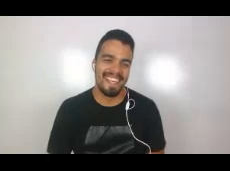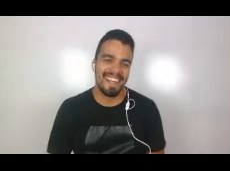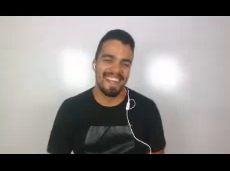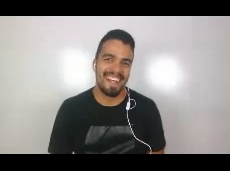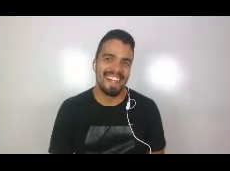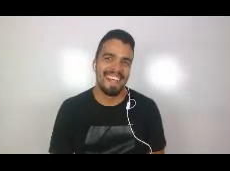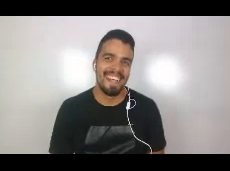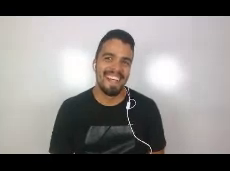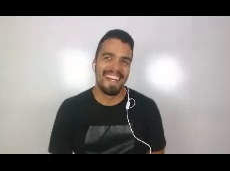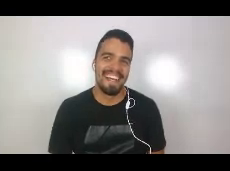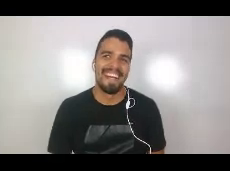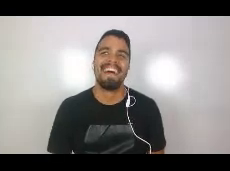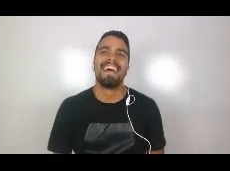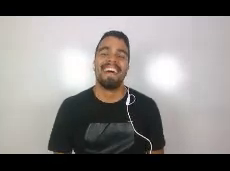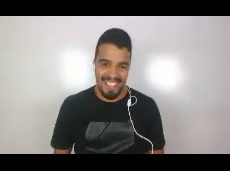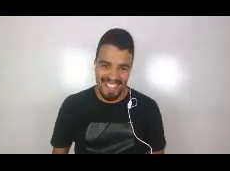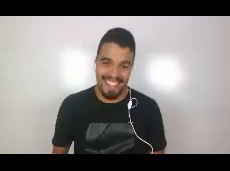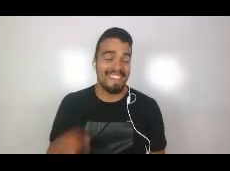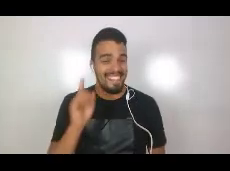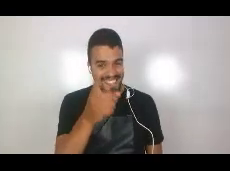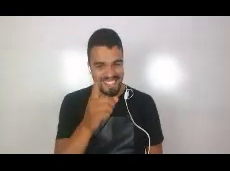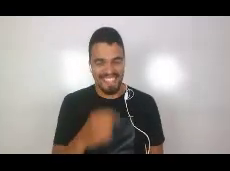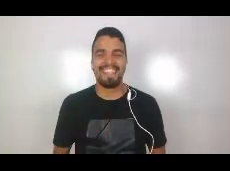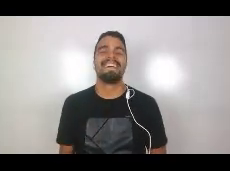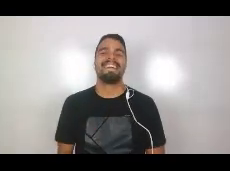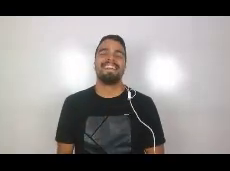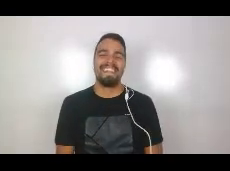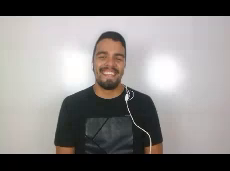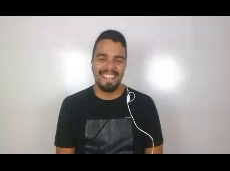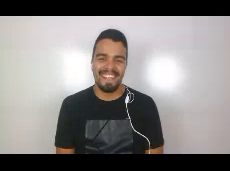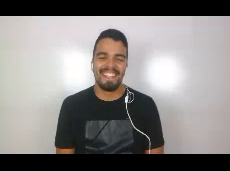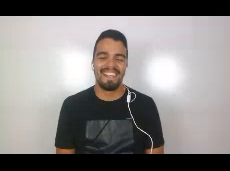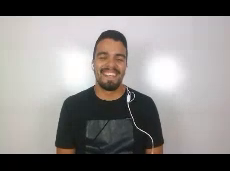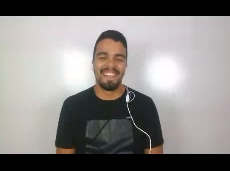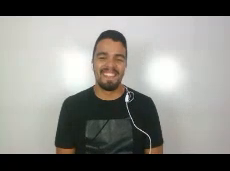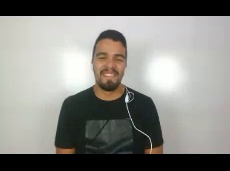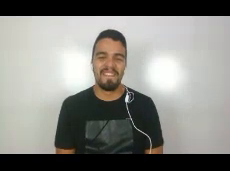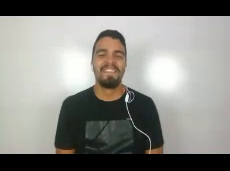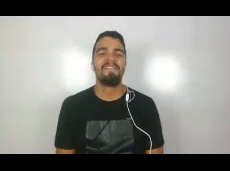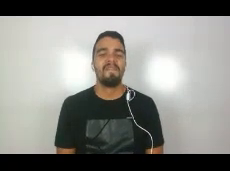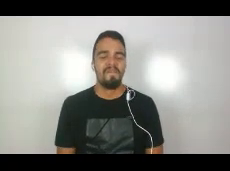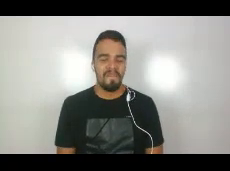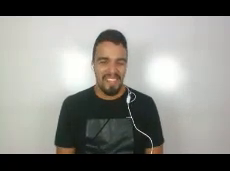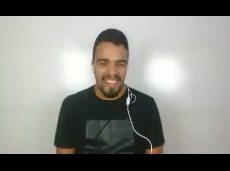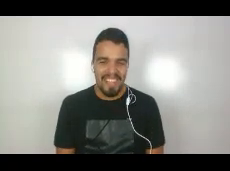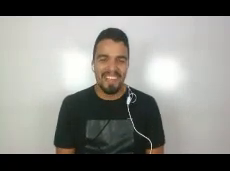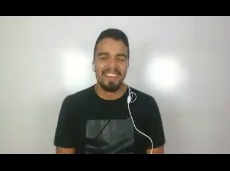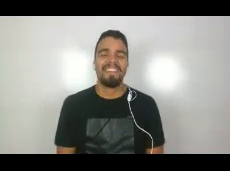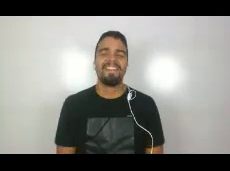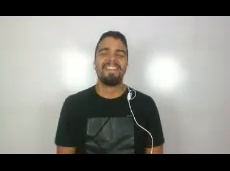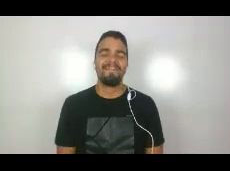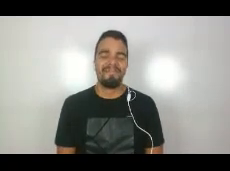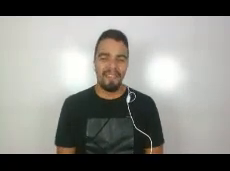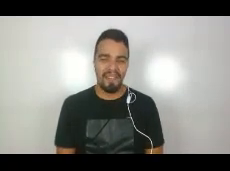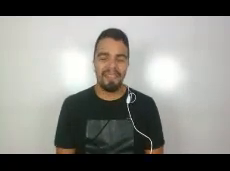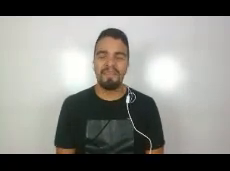estivesse segurando o volante ali do carro e fazia aquele movimento. Aí eu acredito que ele iria